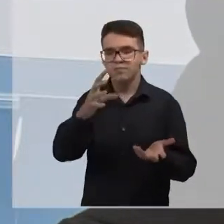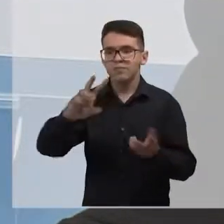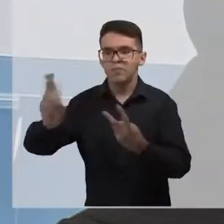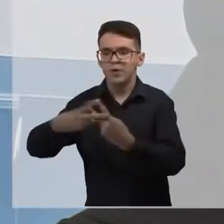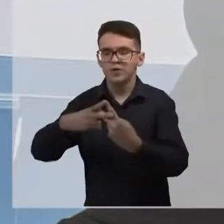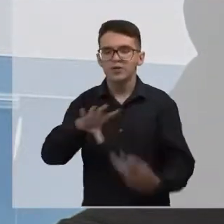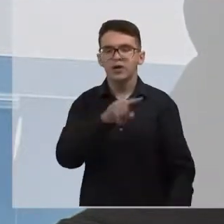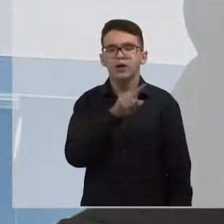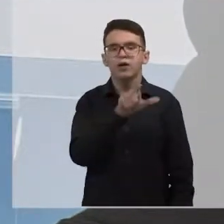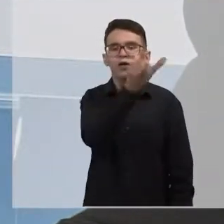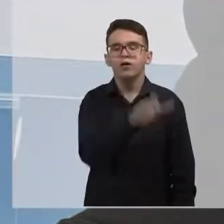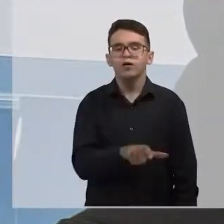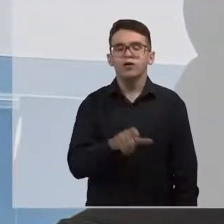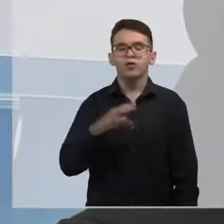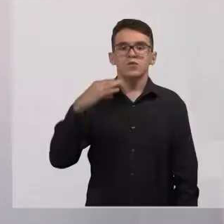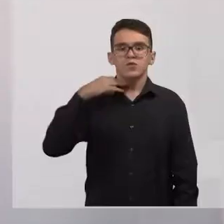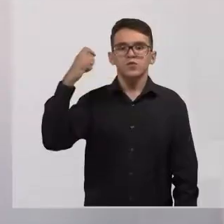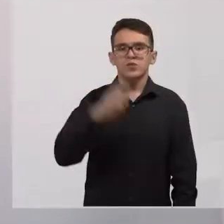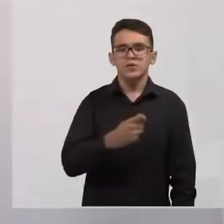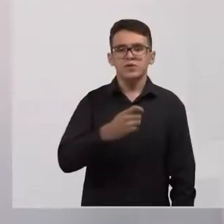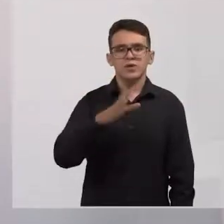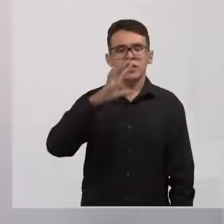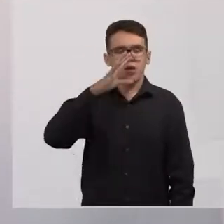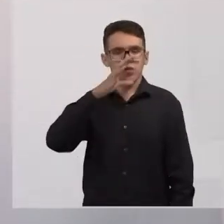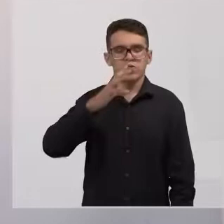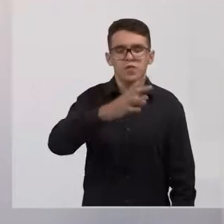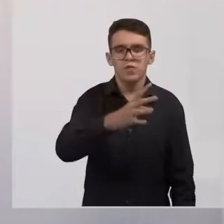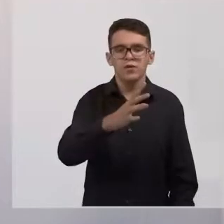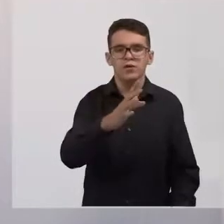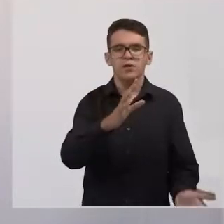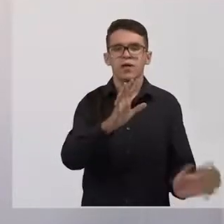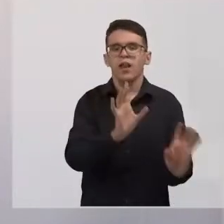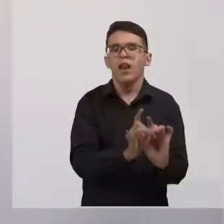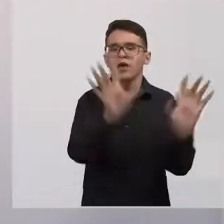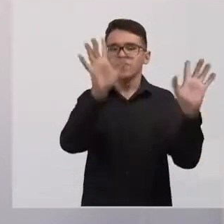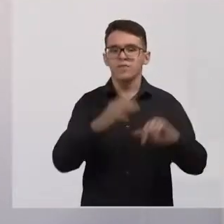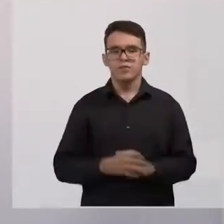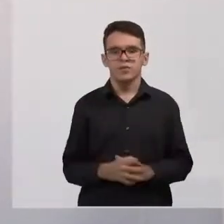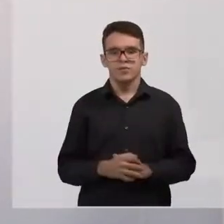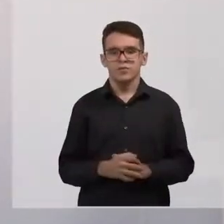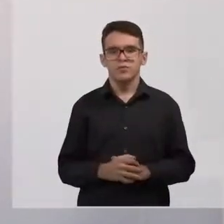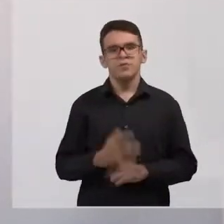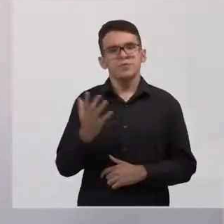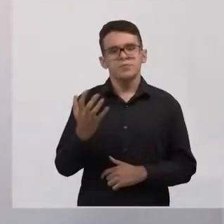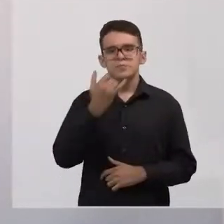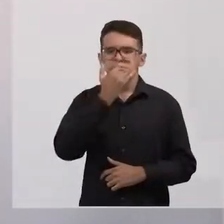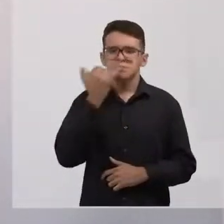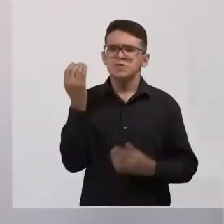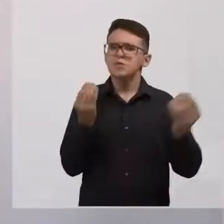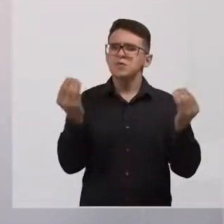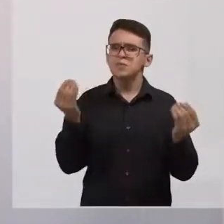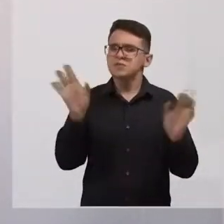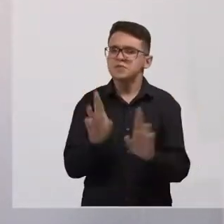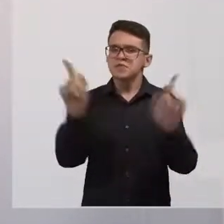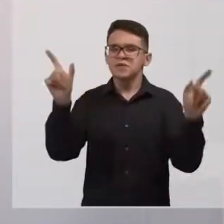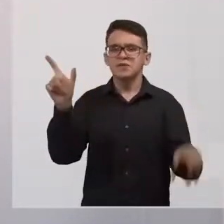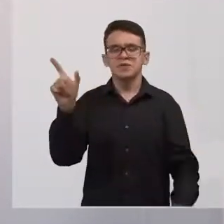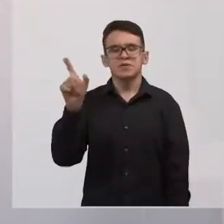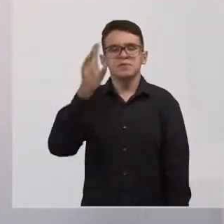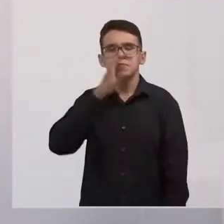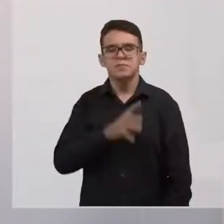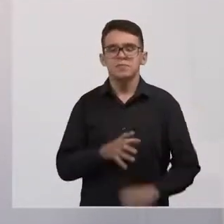está, cara. Você tem feito, o Carlos Frederico, uma cruzada midiática, principalmente no